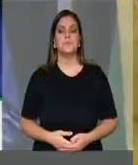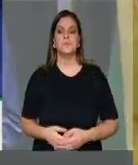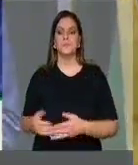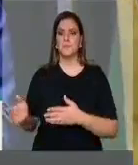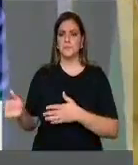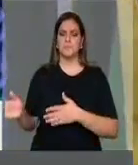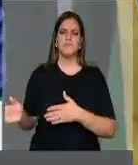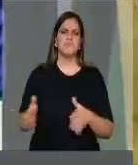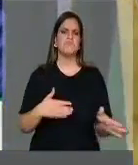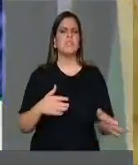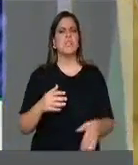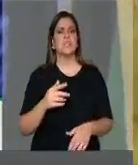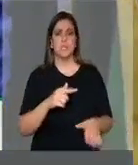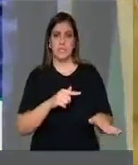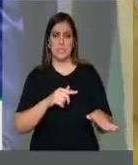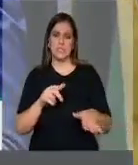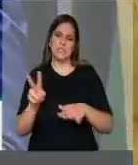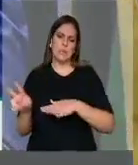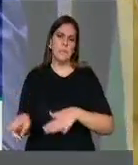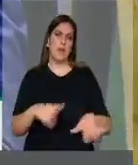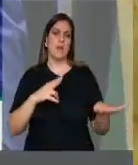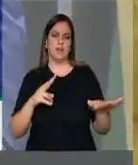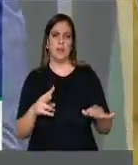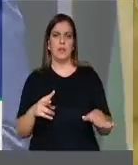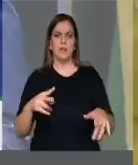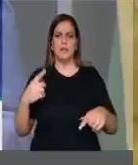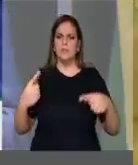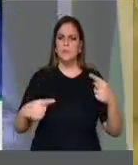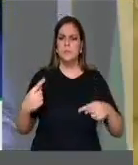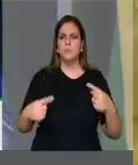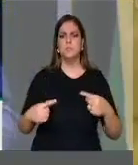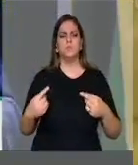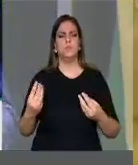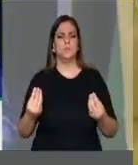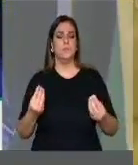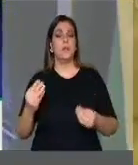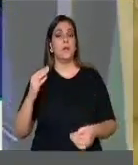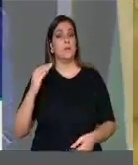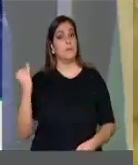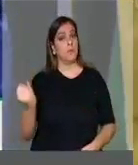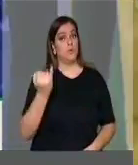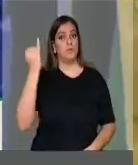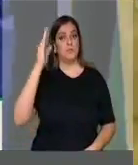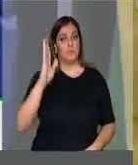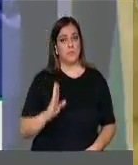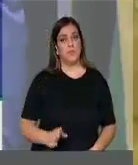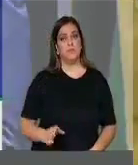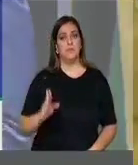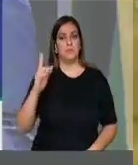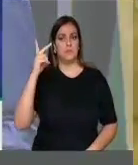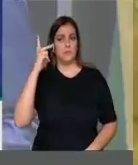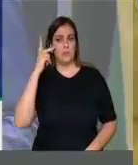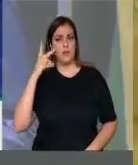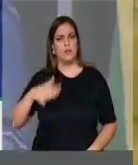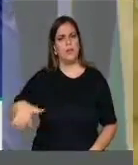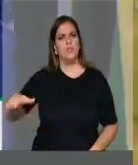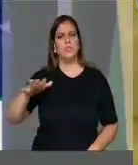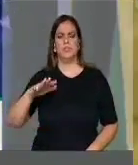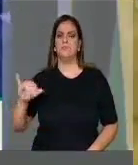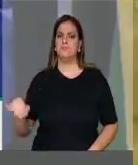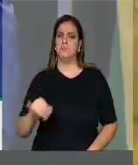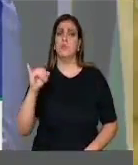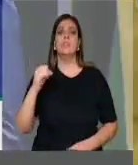durante essa semana, numa pauta muito importante para todo o país, de uma forma especial para o Estado de São Paulo e para a minha região, que é a